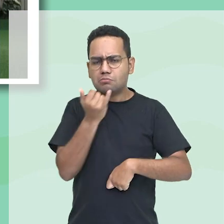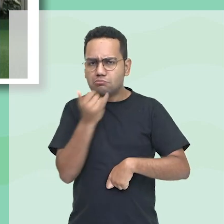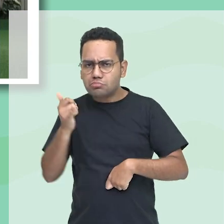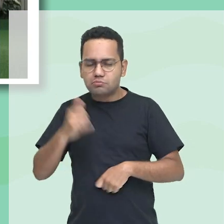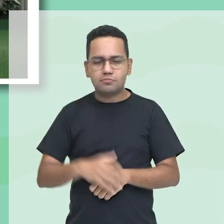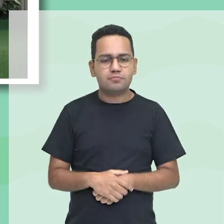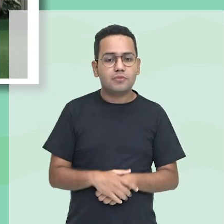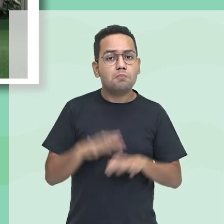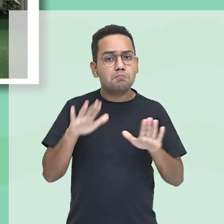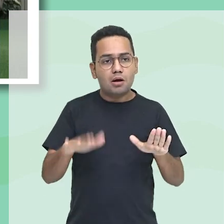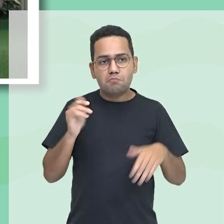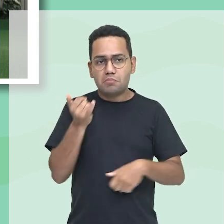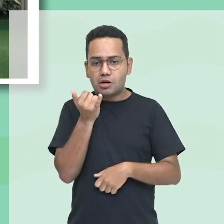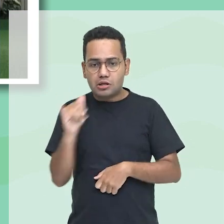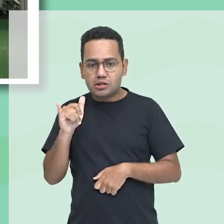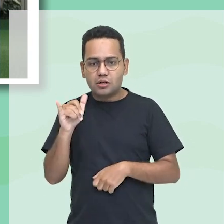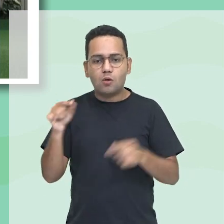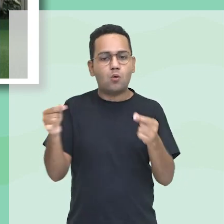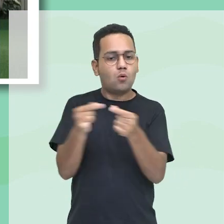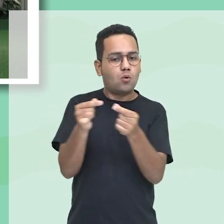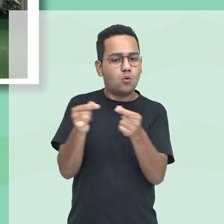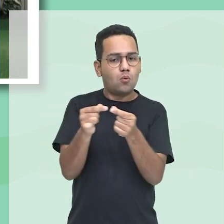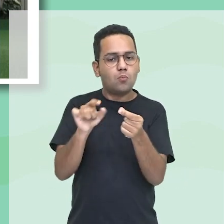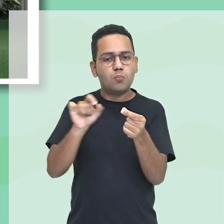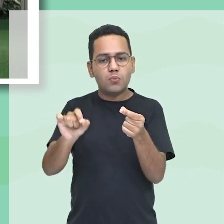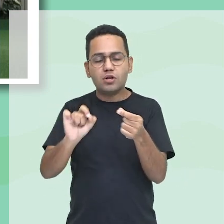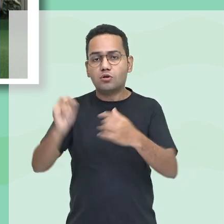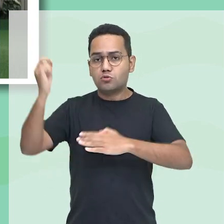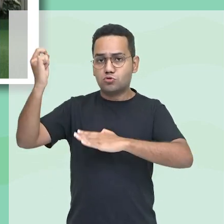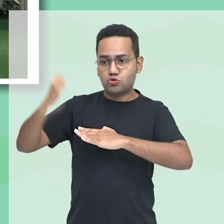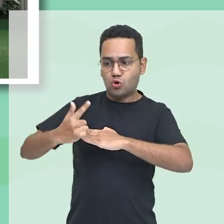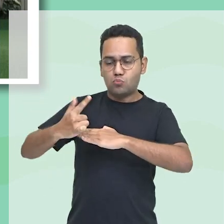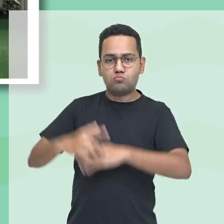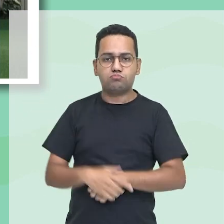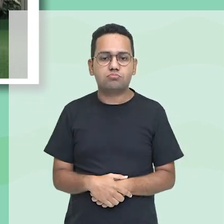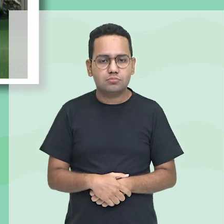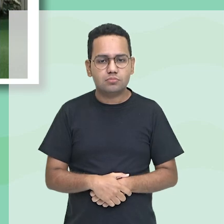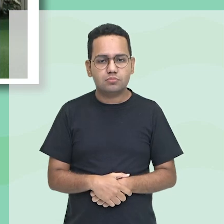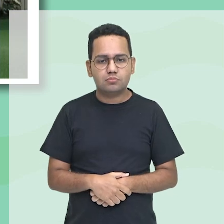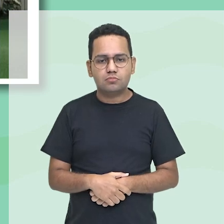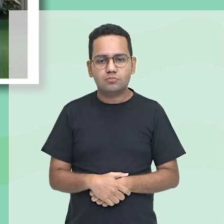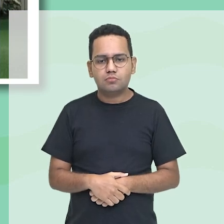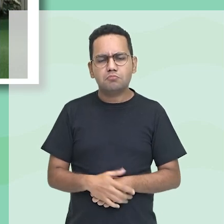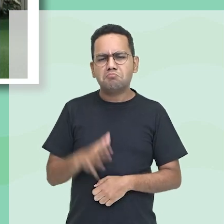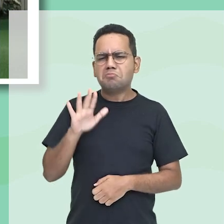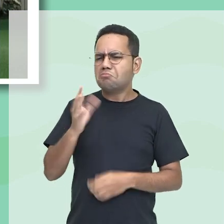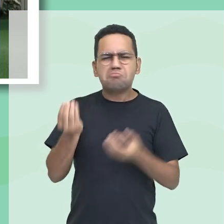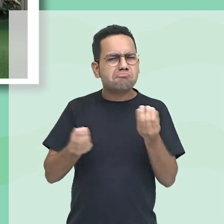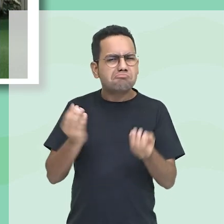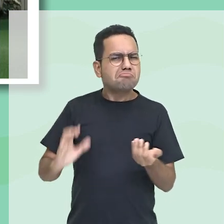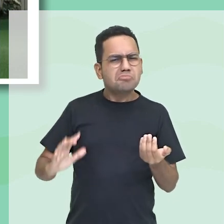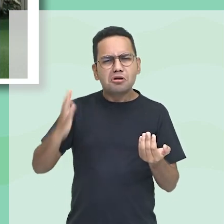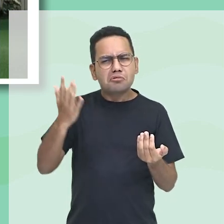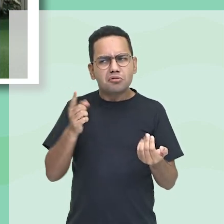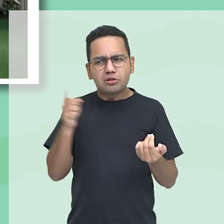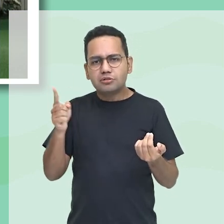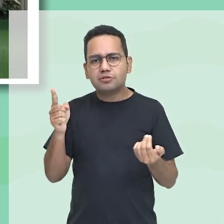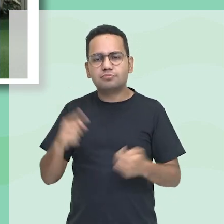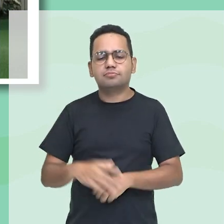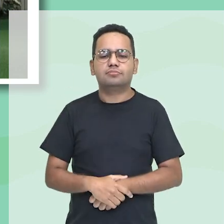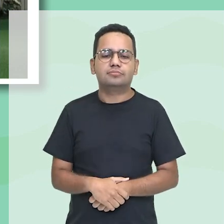Para a eletricidade, damos o nome de energia solar fotovoltaica. Mas como isso funciona? Na verdade, é bem